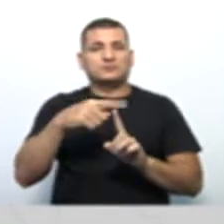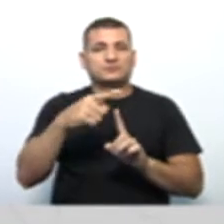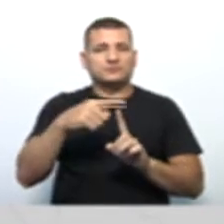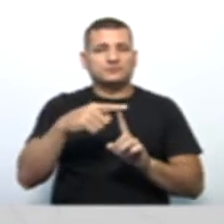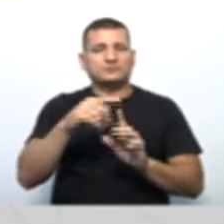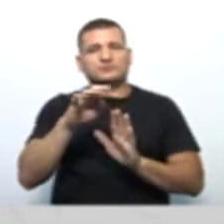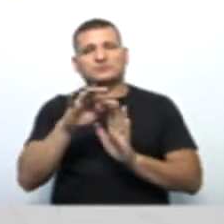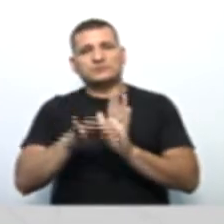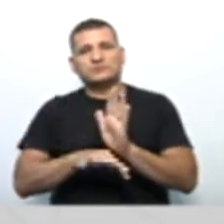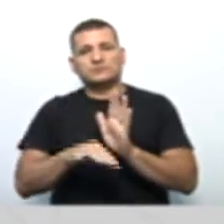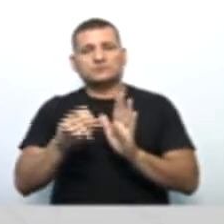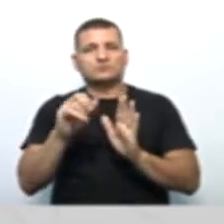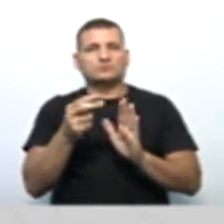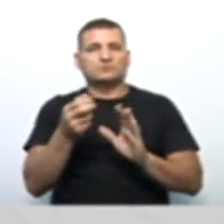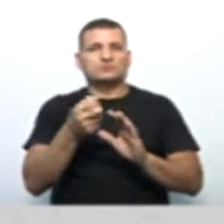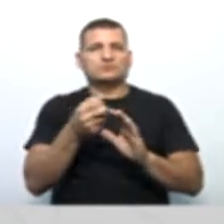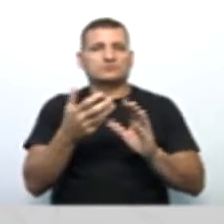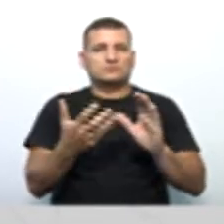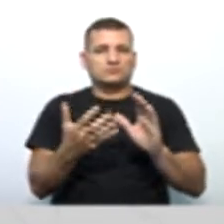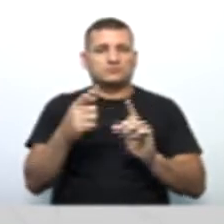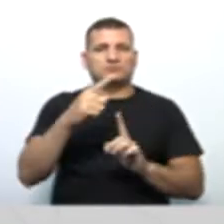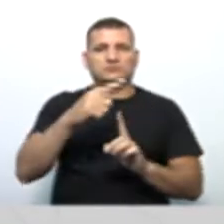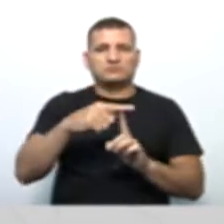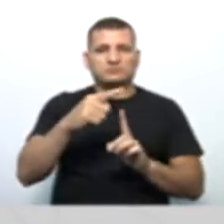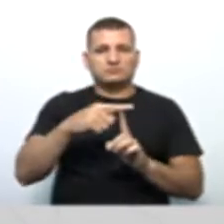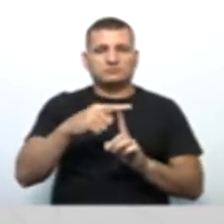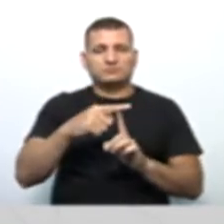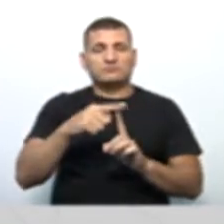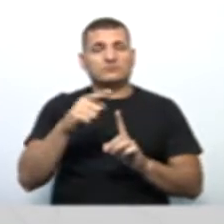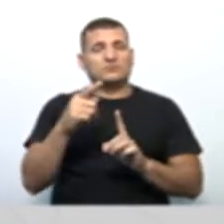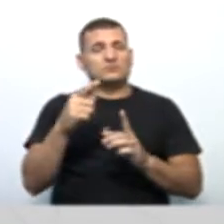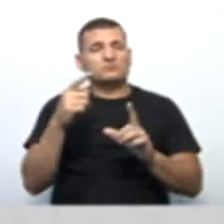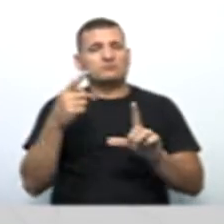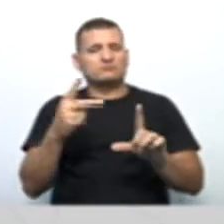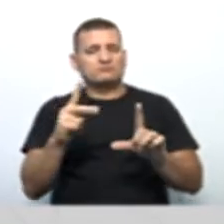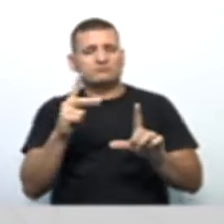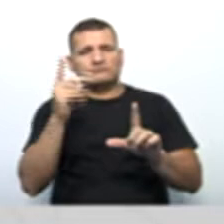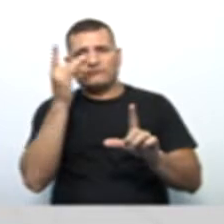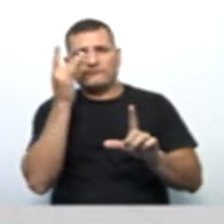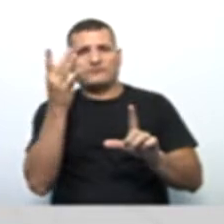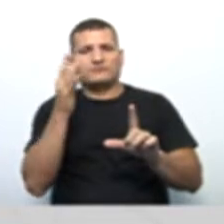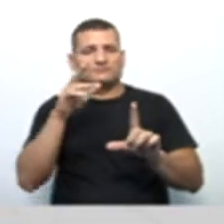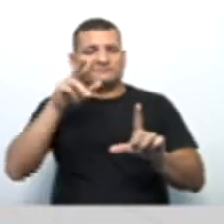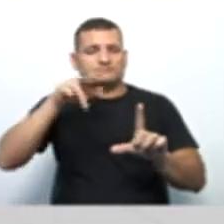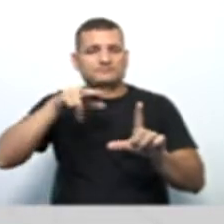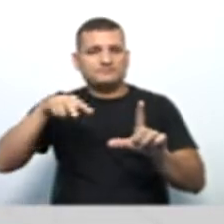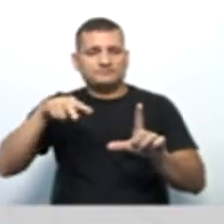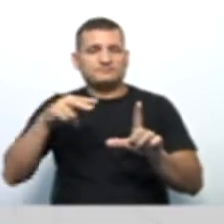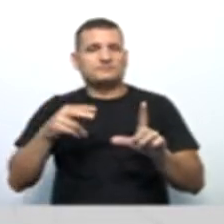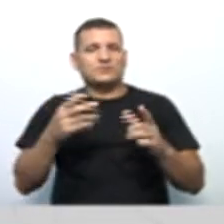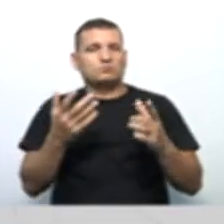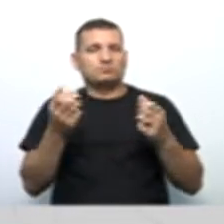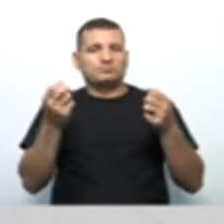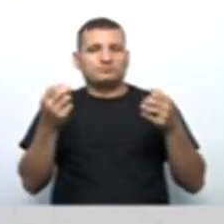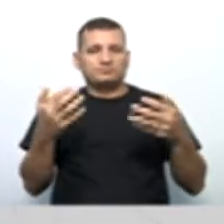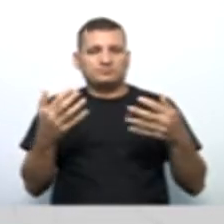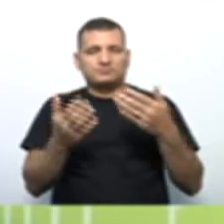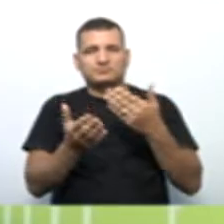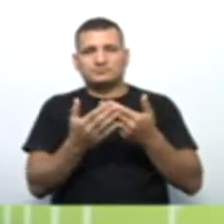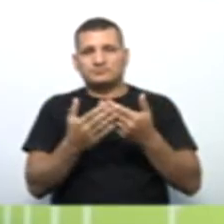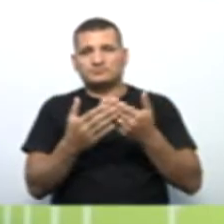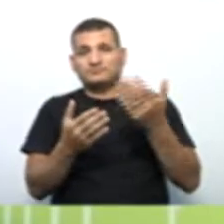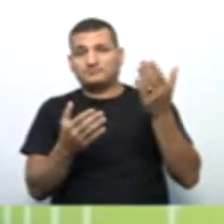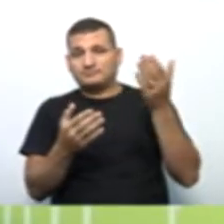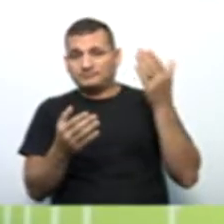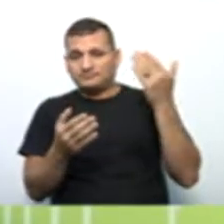ou caracteres tipográficos que determina a sua facilidade de leitura então como estava na aula passada tudo